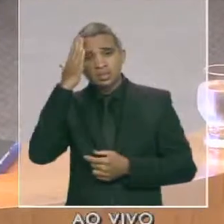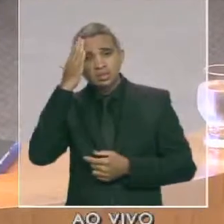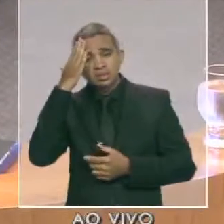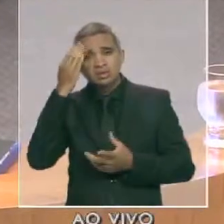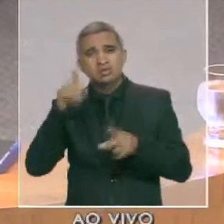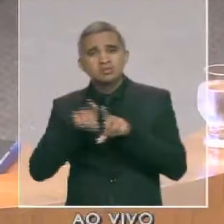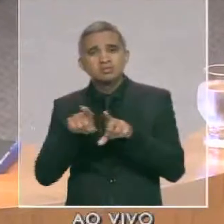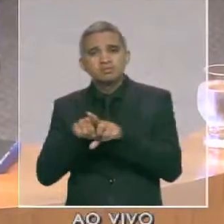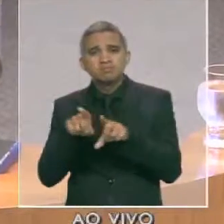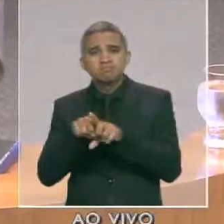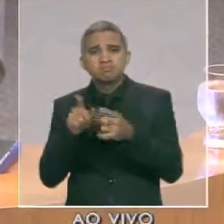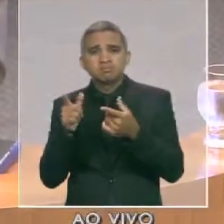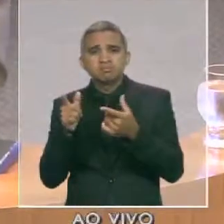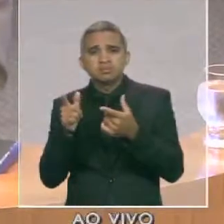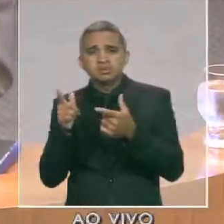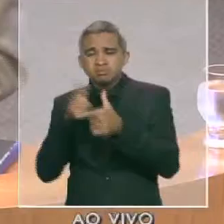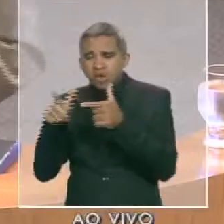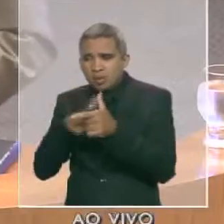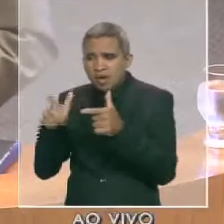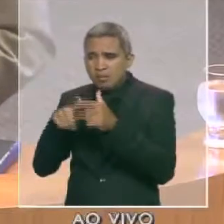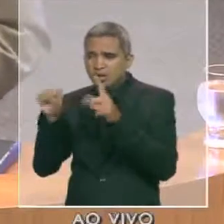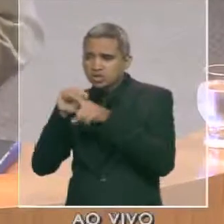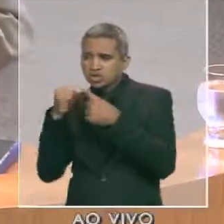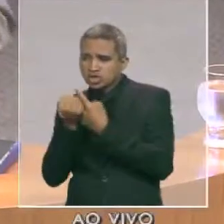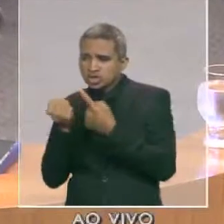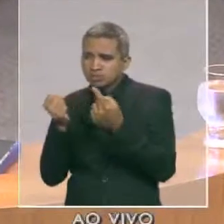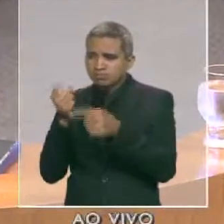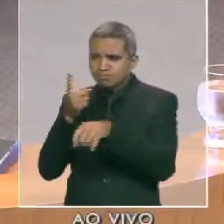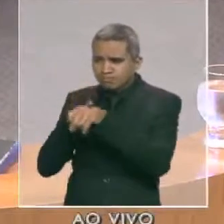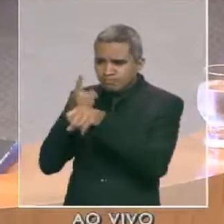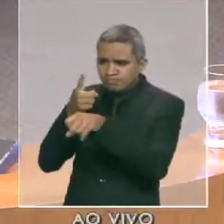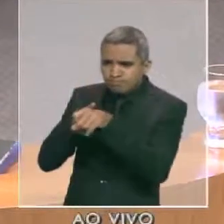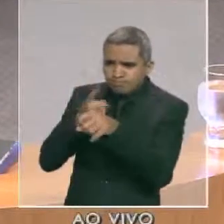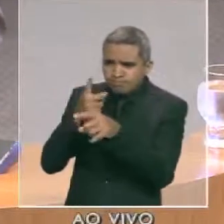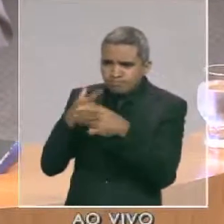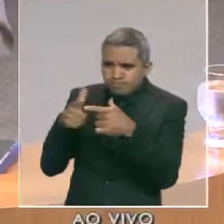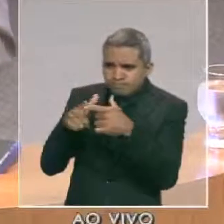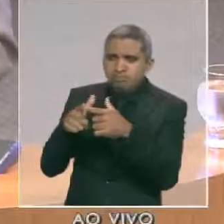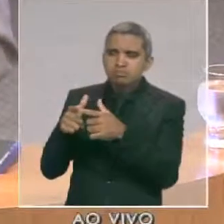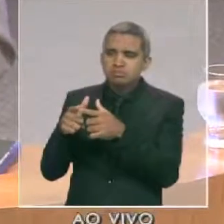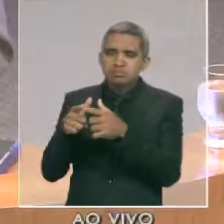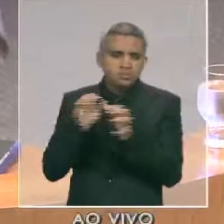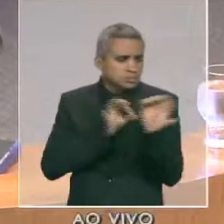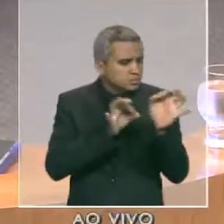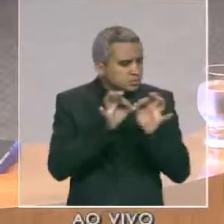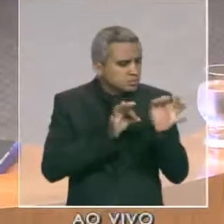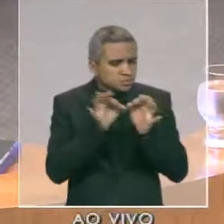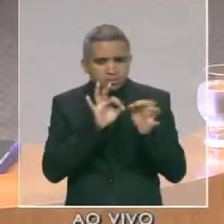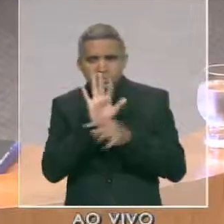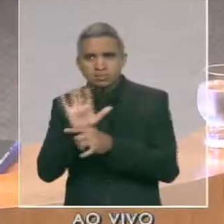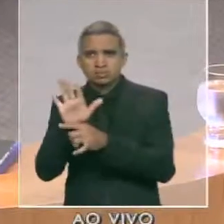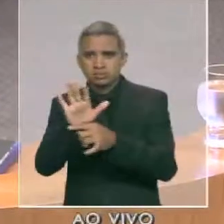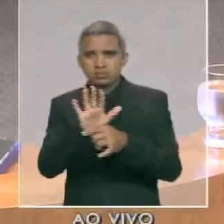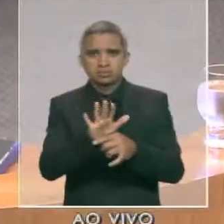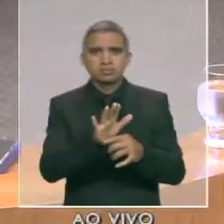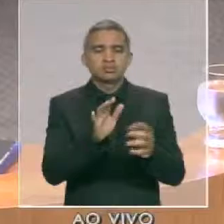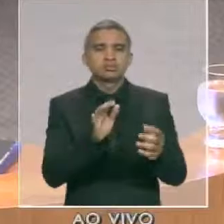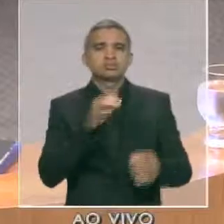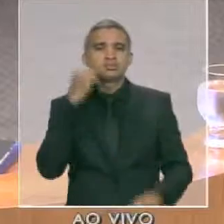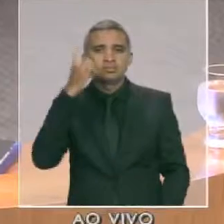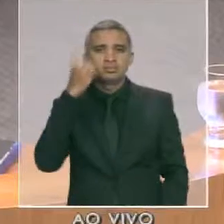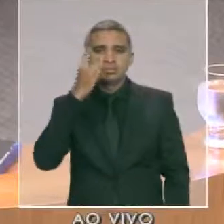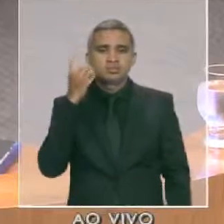soluções para as problemáticas sociais. E eu destaco a inauguração pelo PRB, pelo deputado federal Kleber